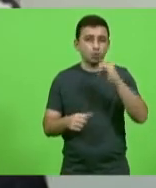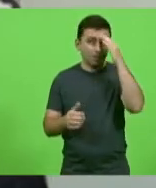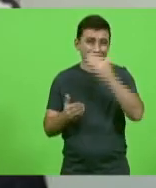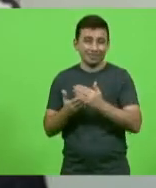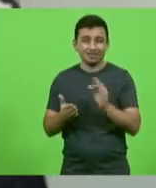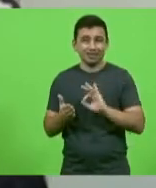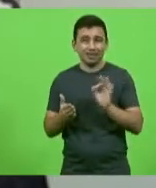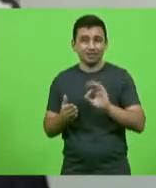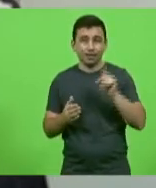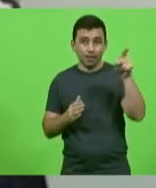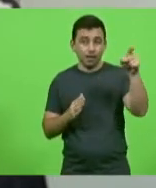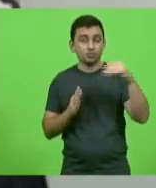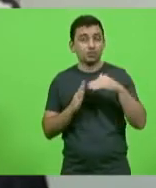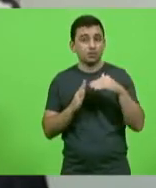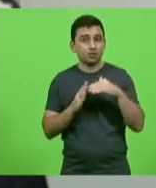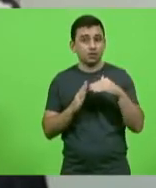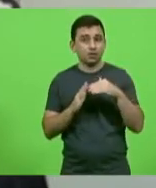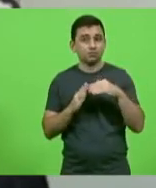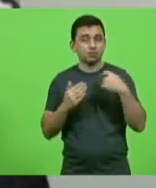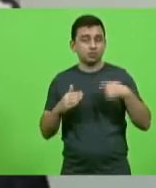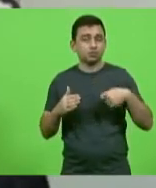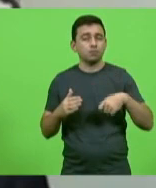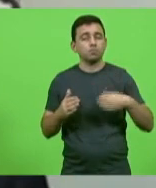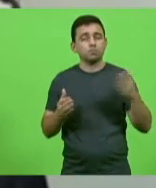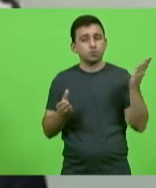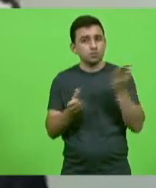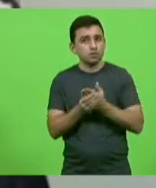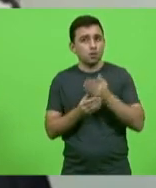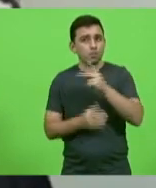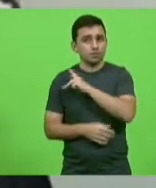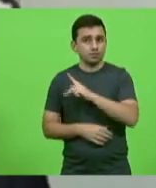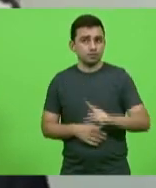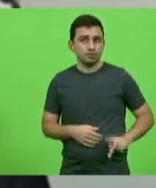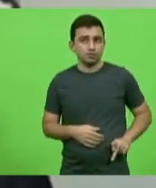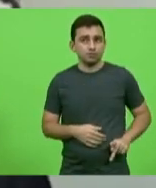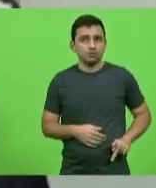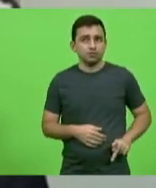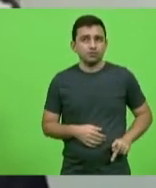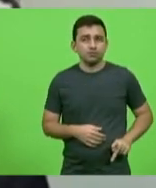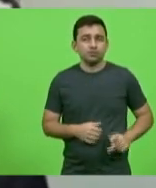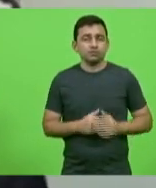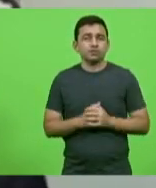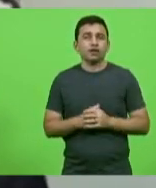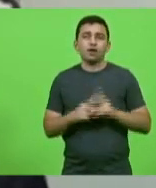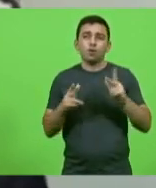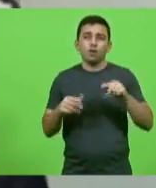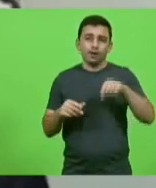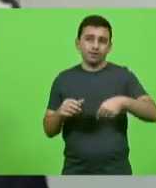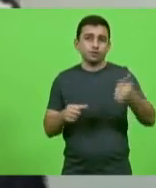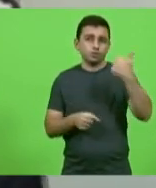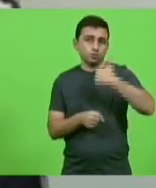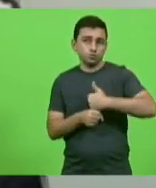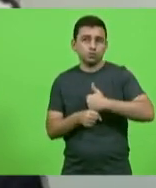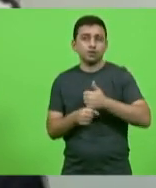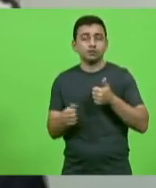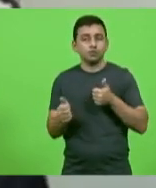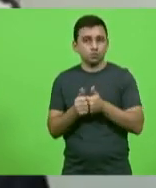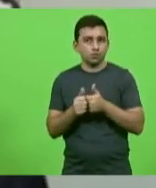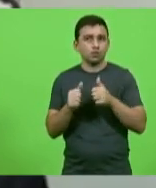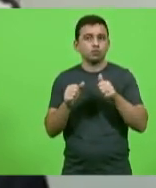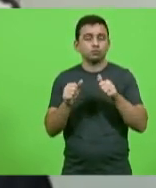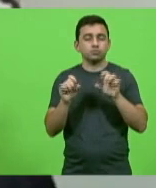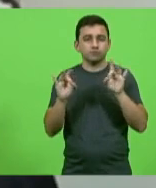ao Senado compete privativamente processar e julgar o presidente o que aqui é substituído pelo tribunal